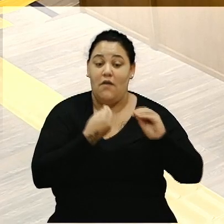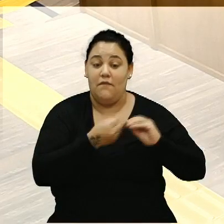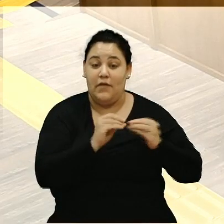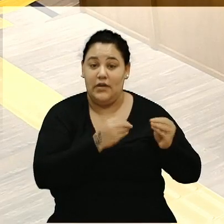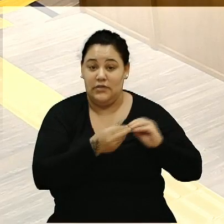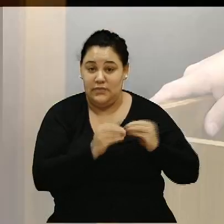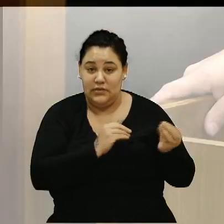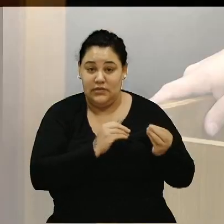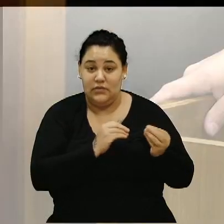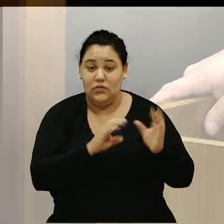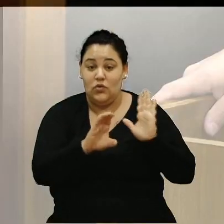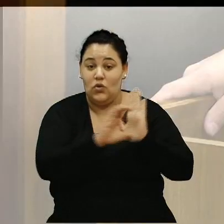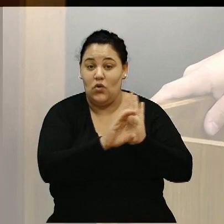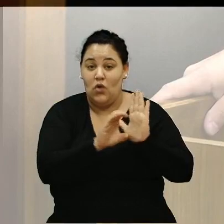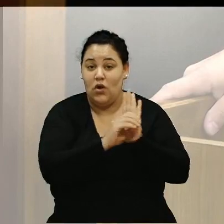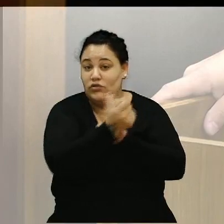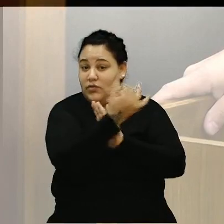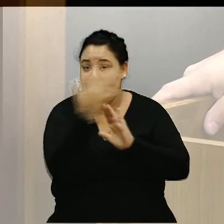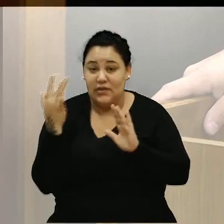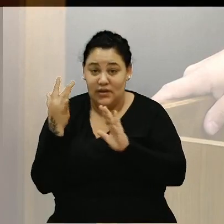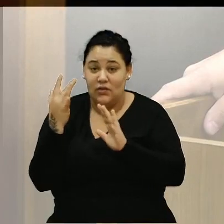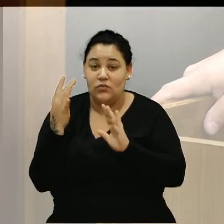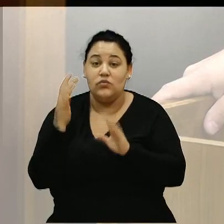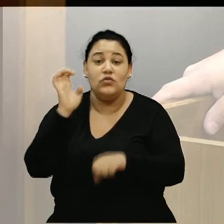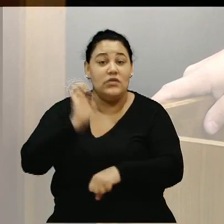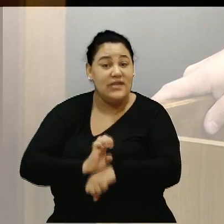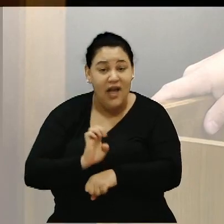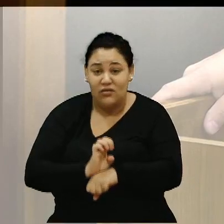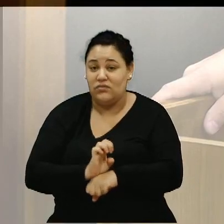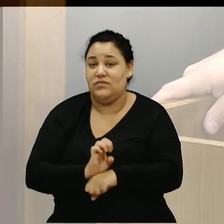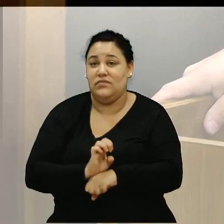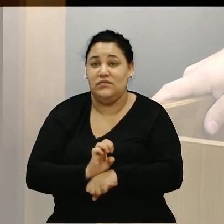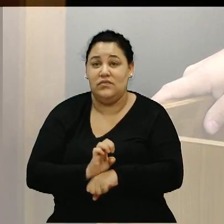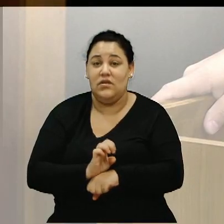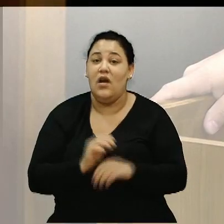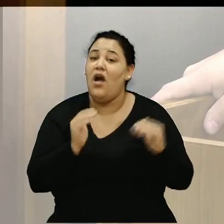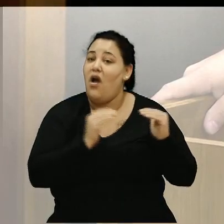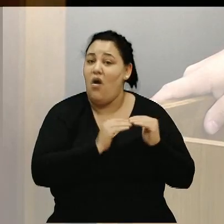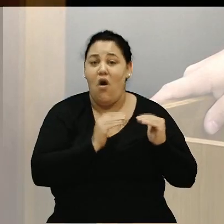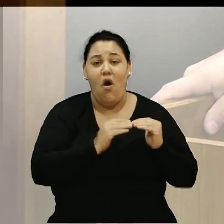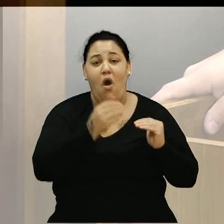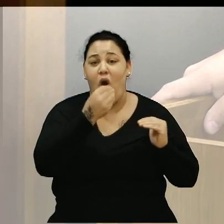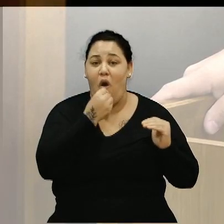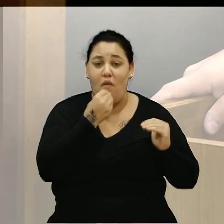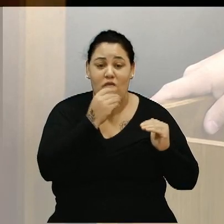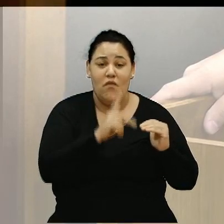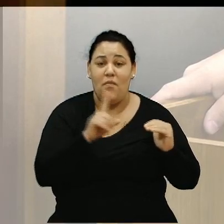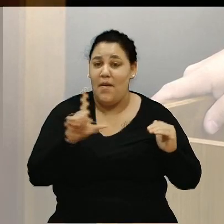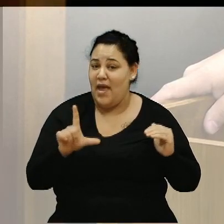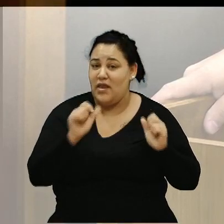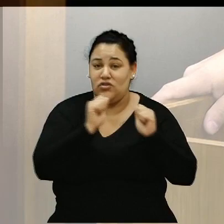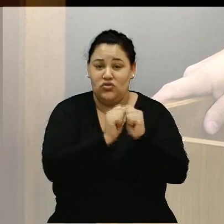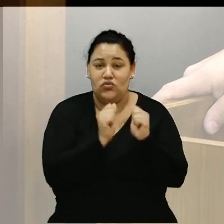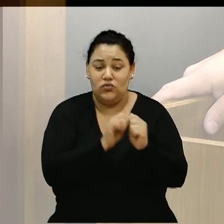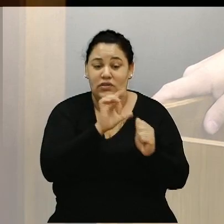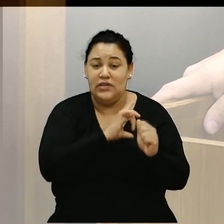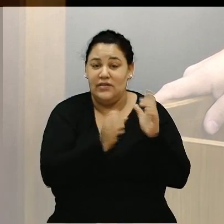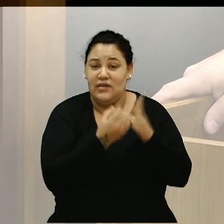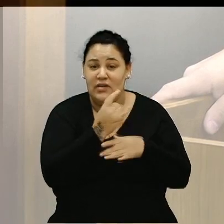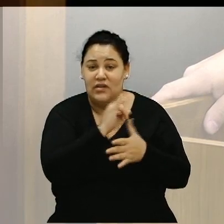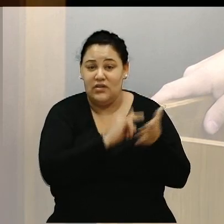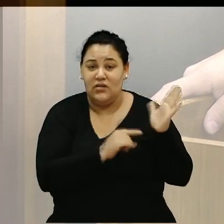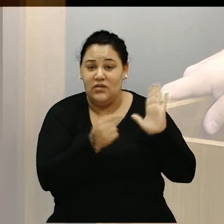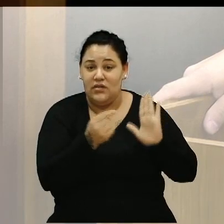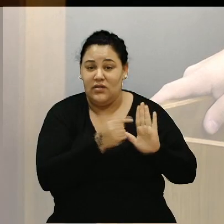flexibilização do Código Ambiental do nosso estado. Ao encontro, logicamente, desse PL que teve como relator